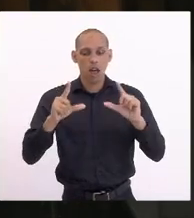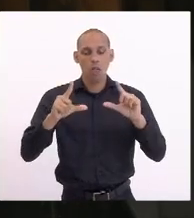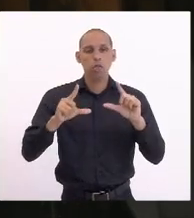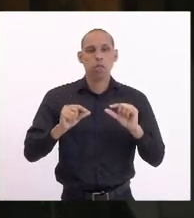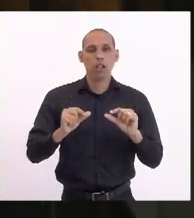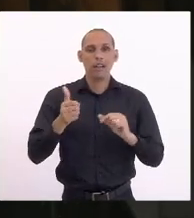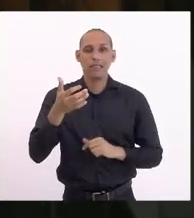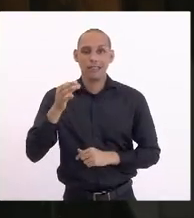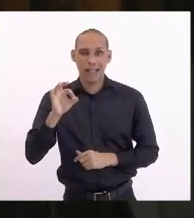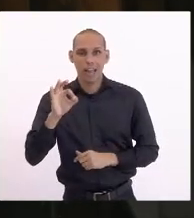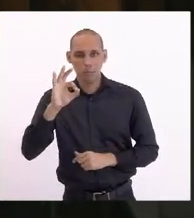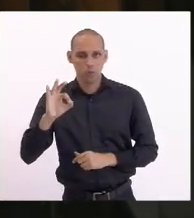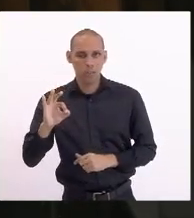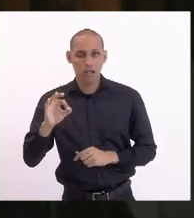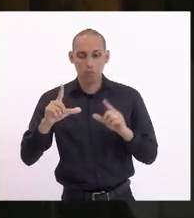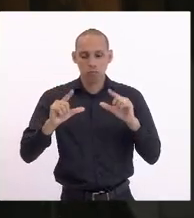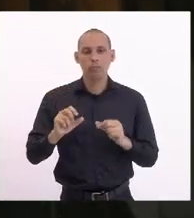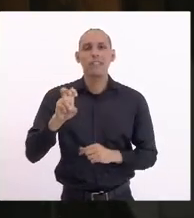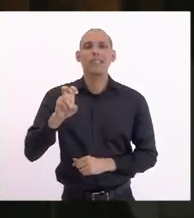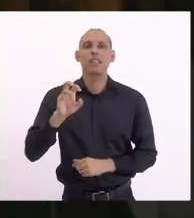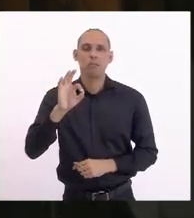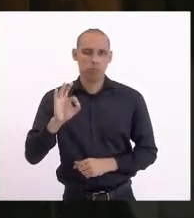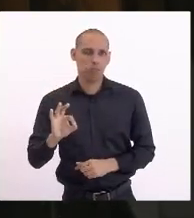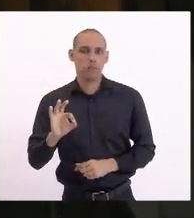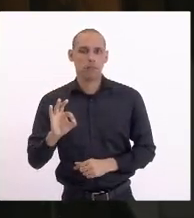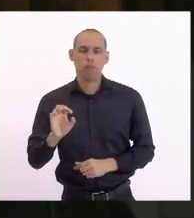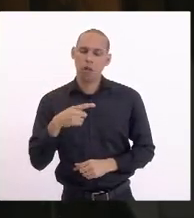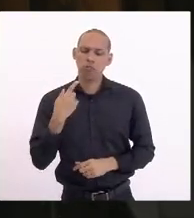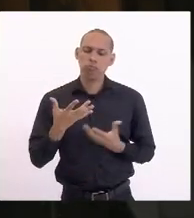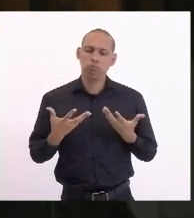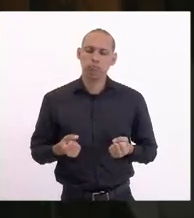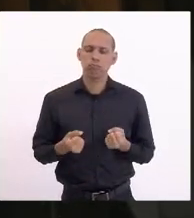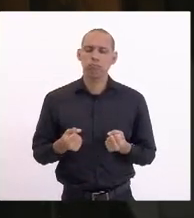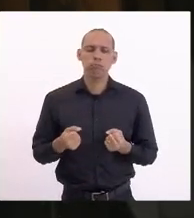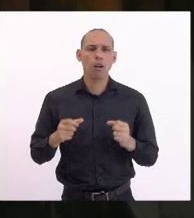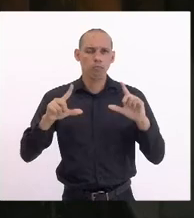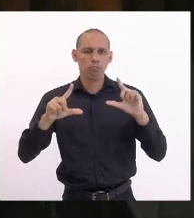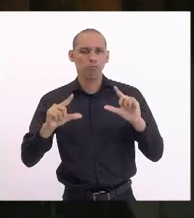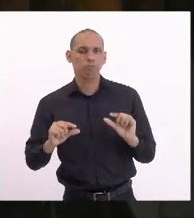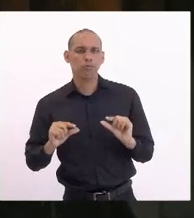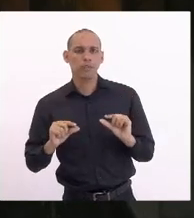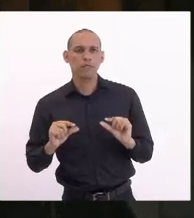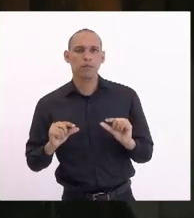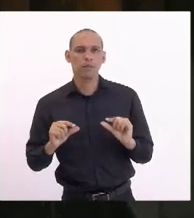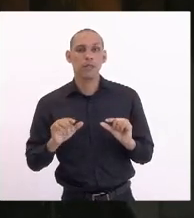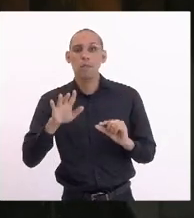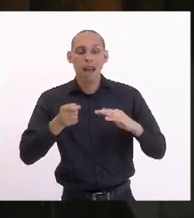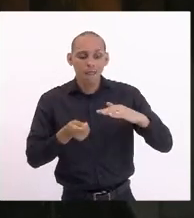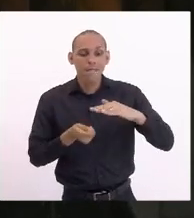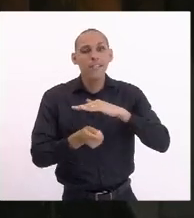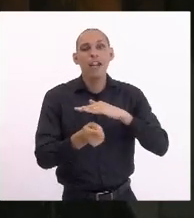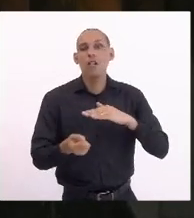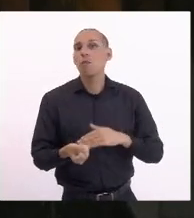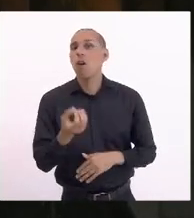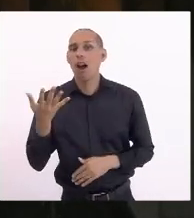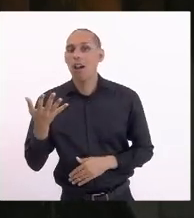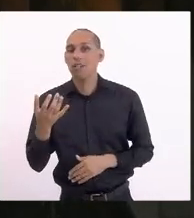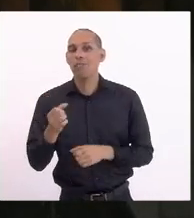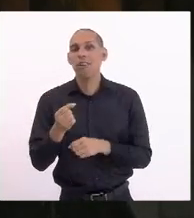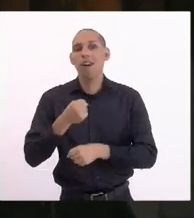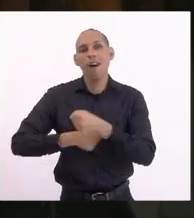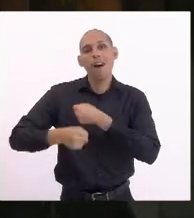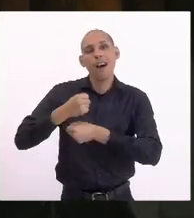para 5 pontos percentuais. E nós fizemos. Sabe quanto eles investiram no ano